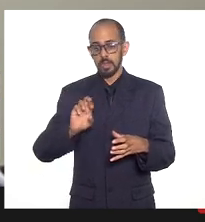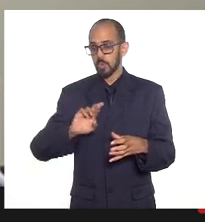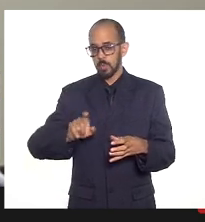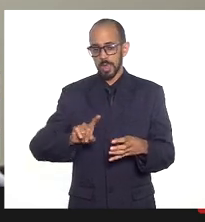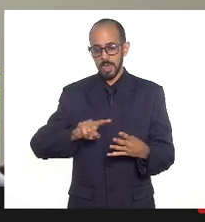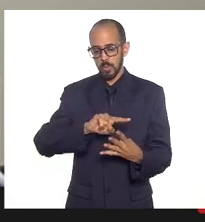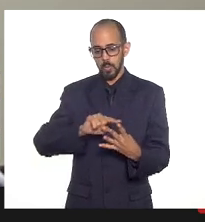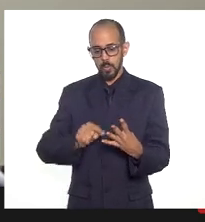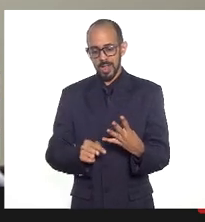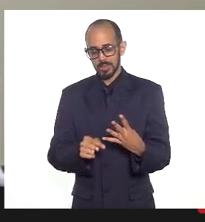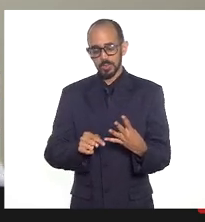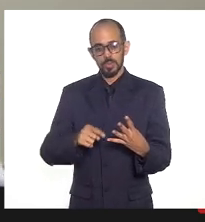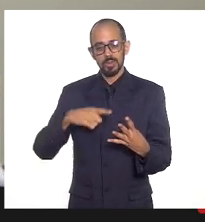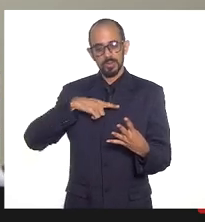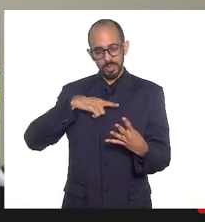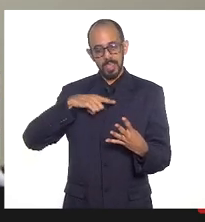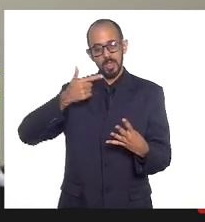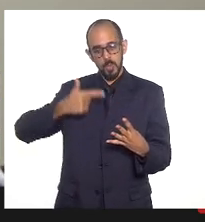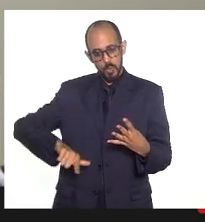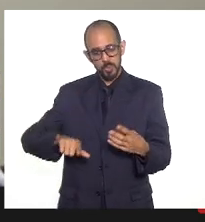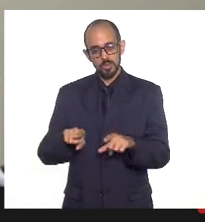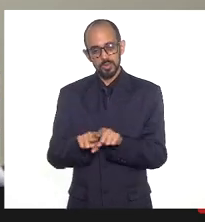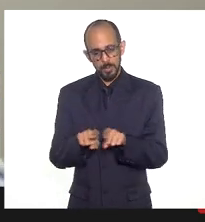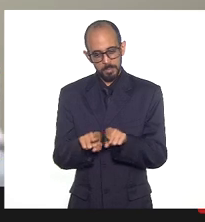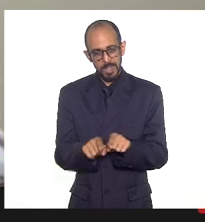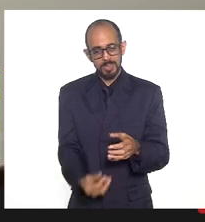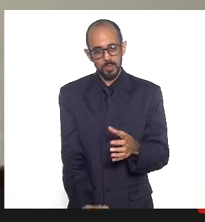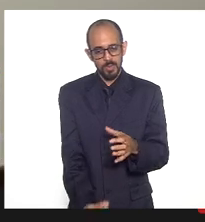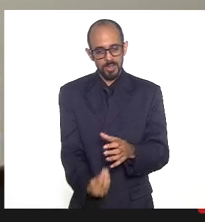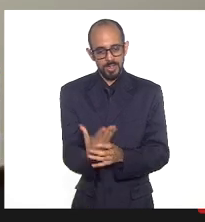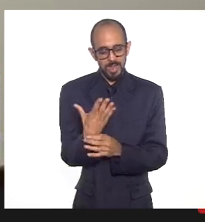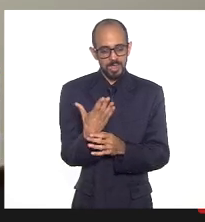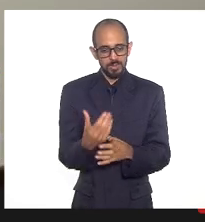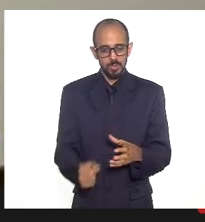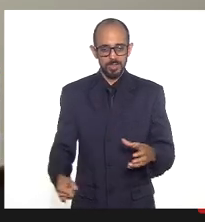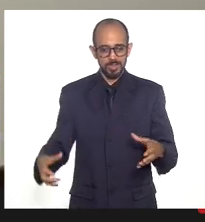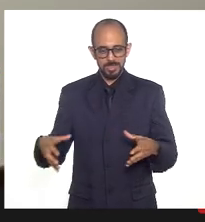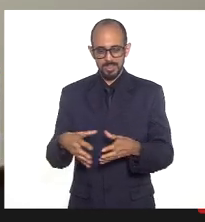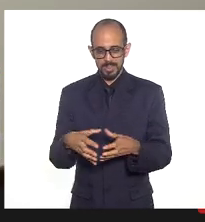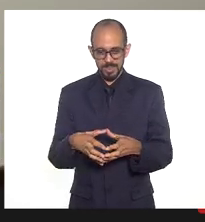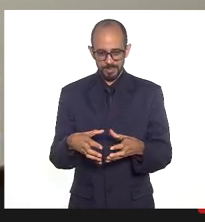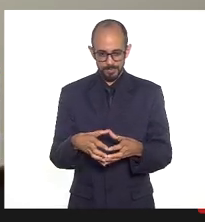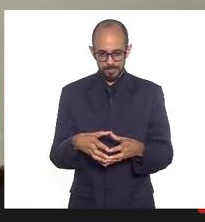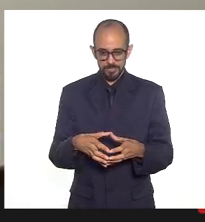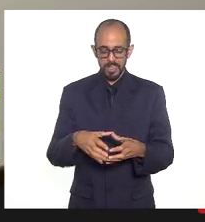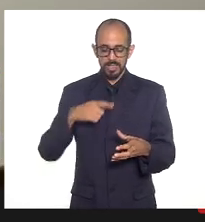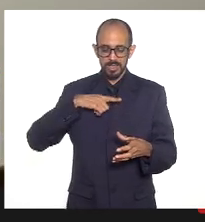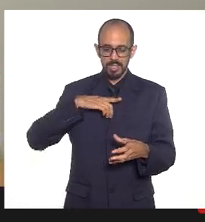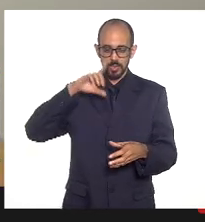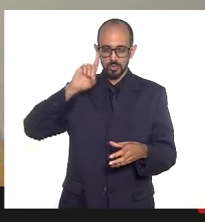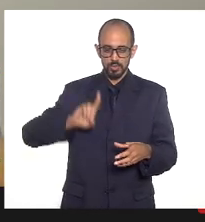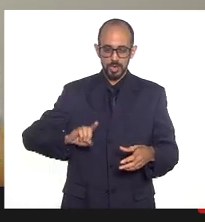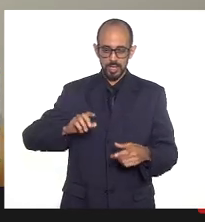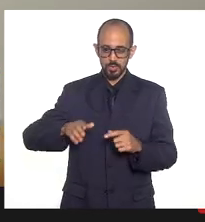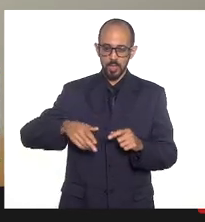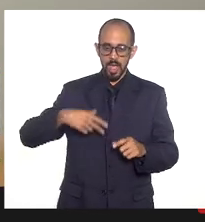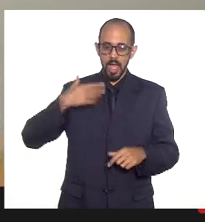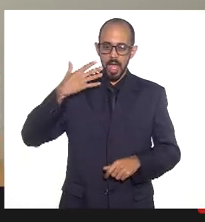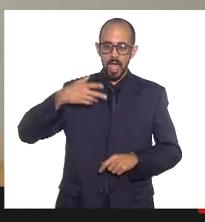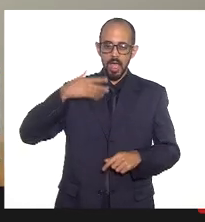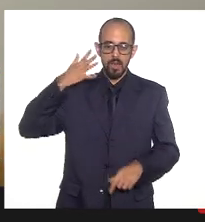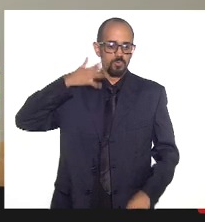também fundadores dessa frente parlamentar, que ora se instala e terão direito à voz daqui a pouco